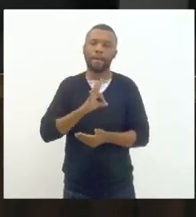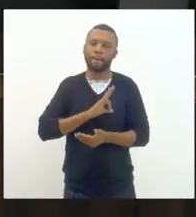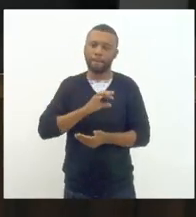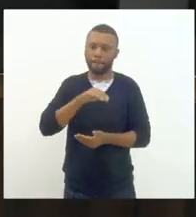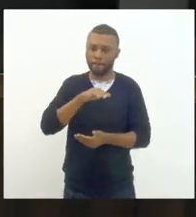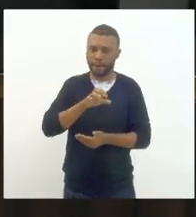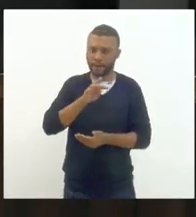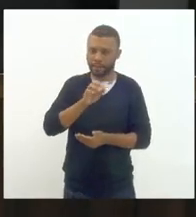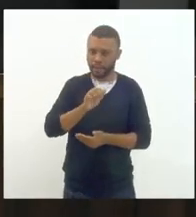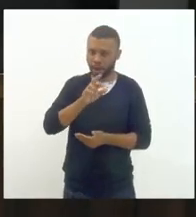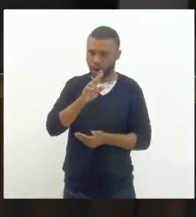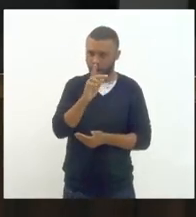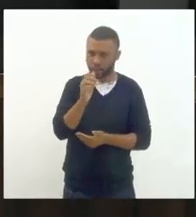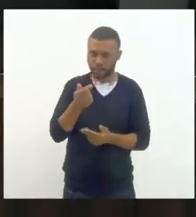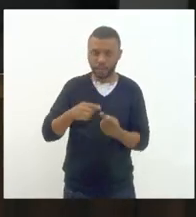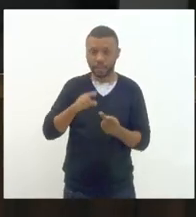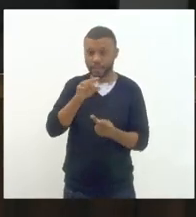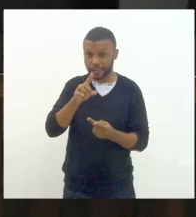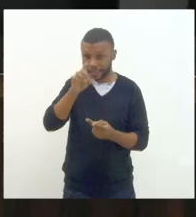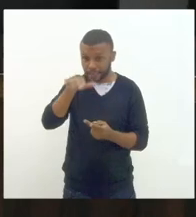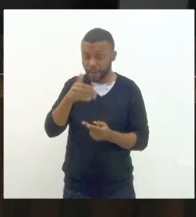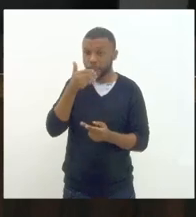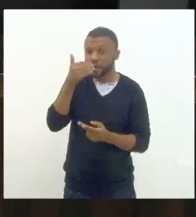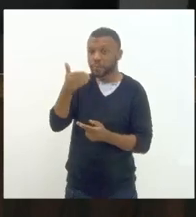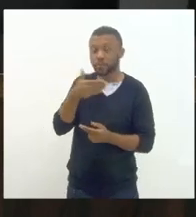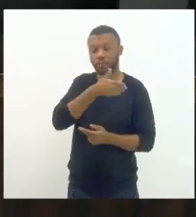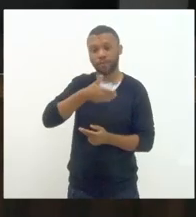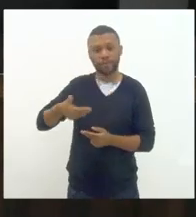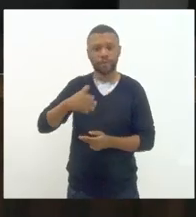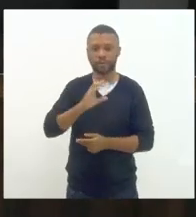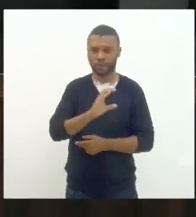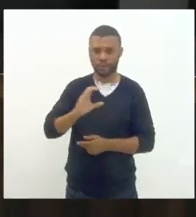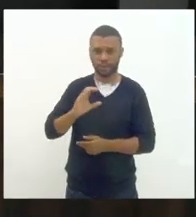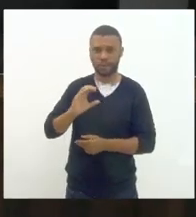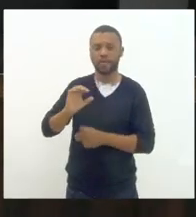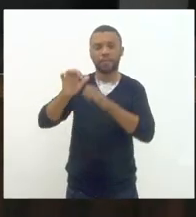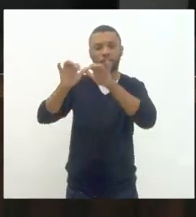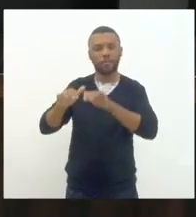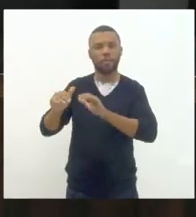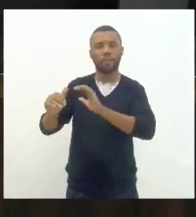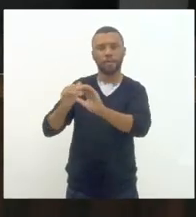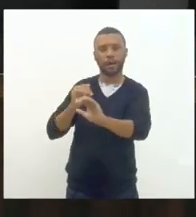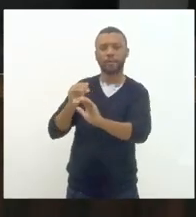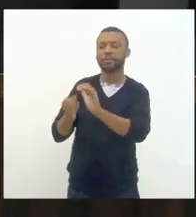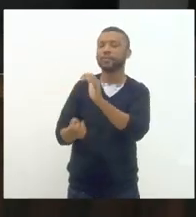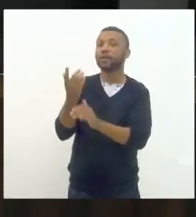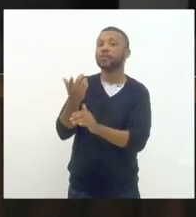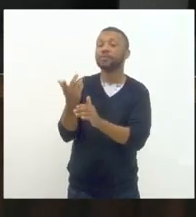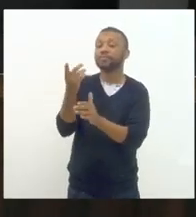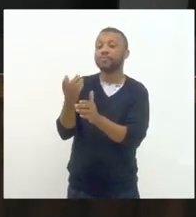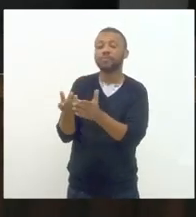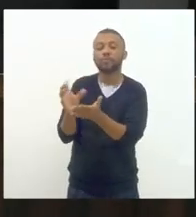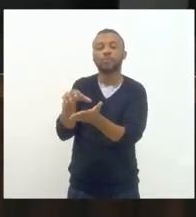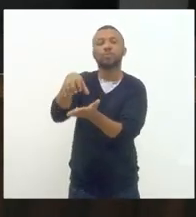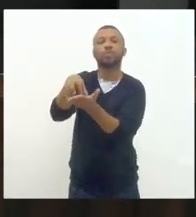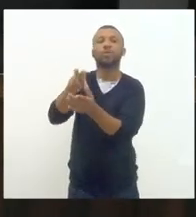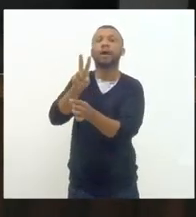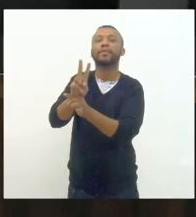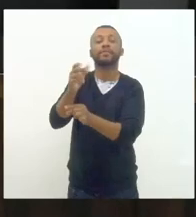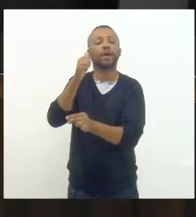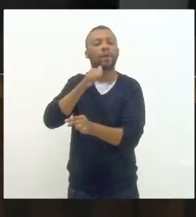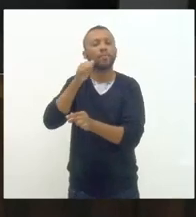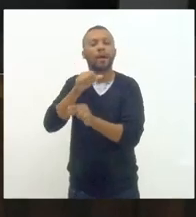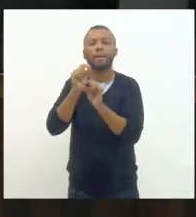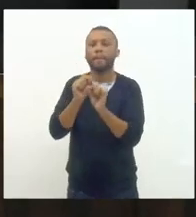que solicita ao excelentíssimo senhor governador Cláudio Castro o envio de mensagem dispondo sobre a criação de um núcleo de atendimento à mulher no